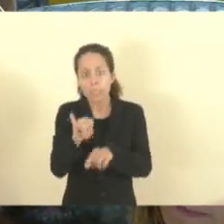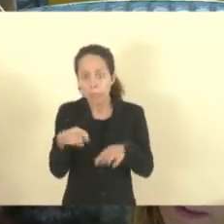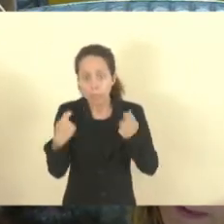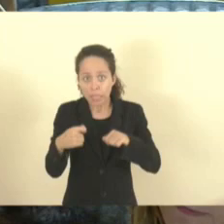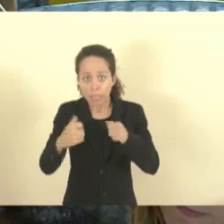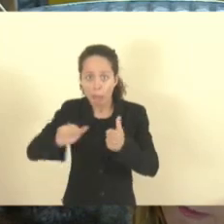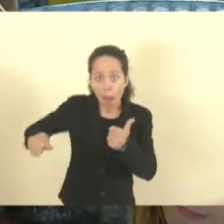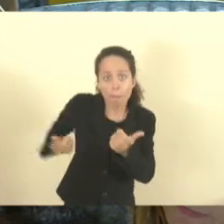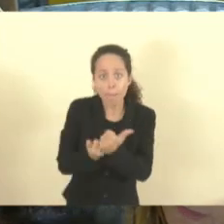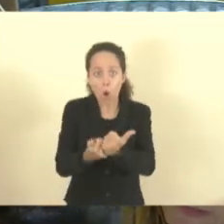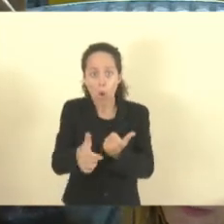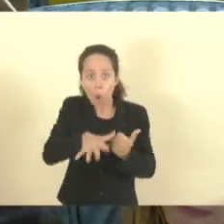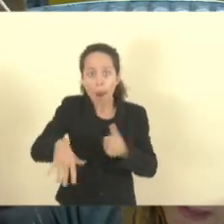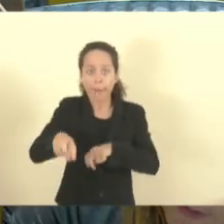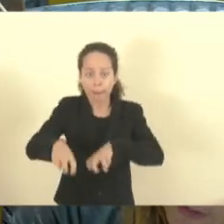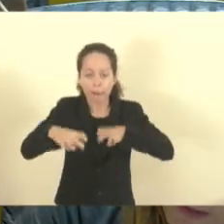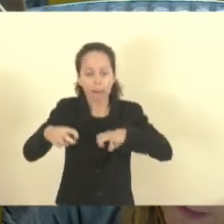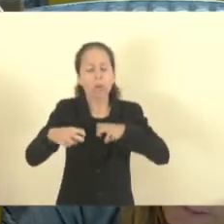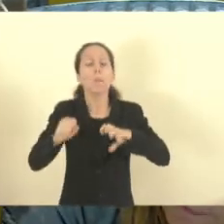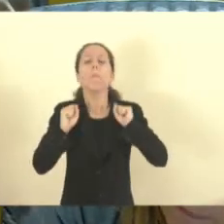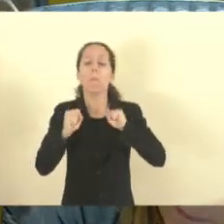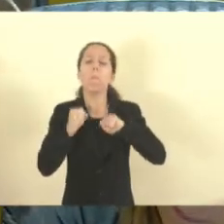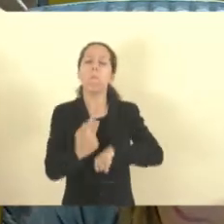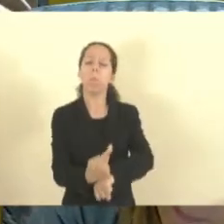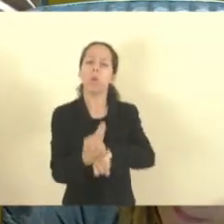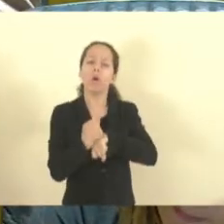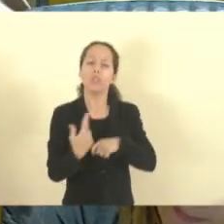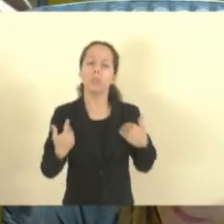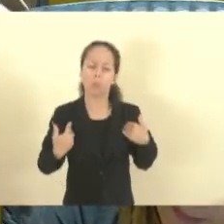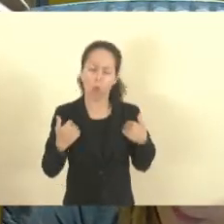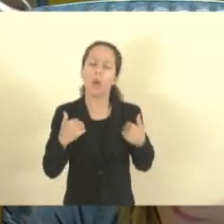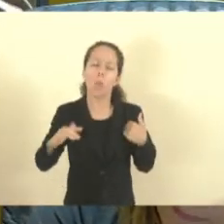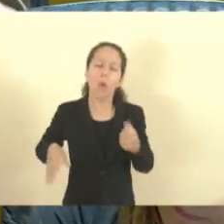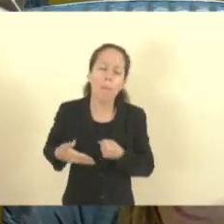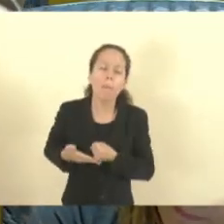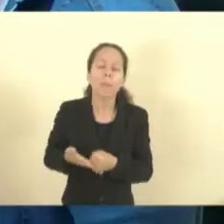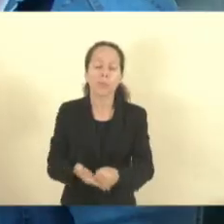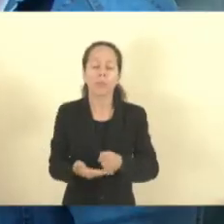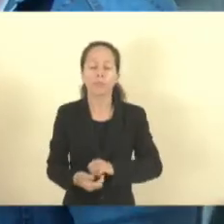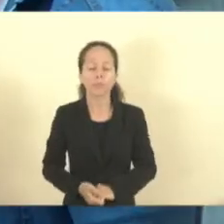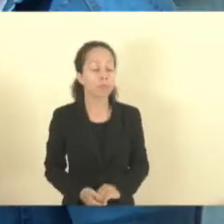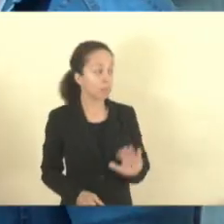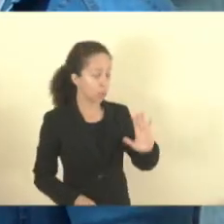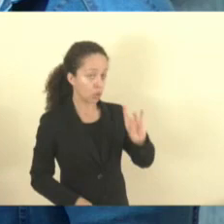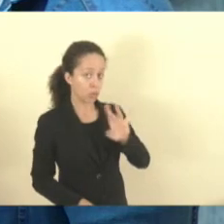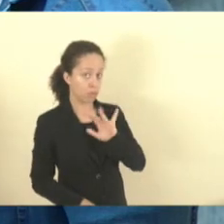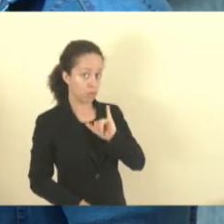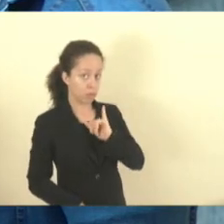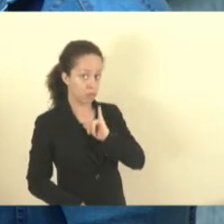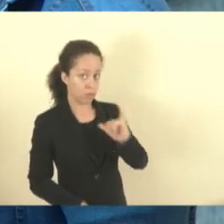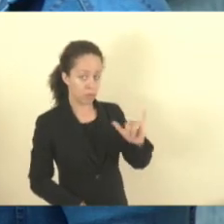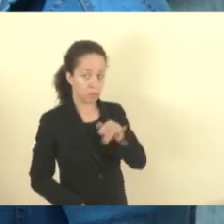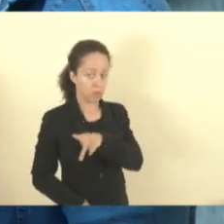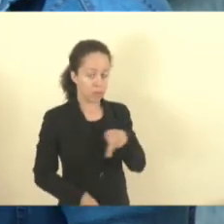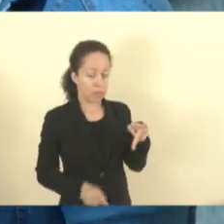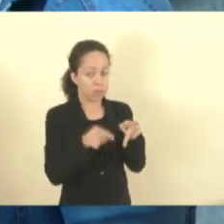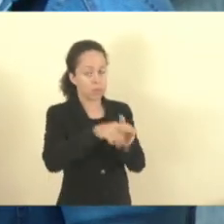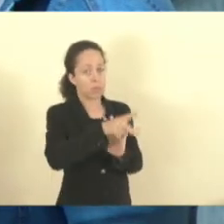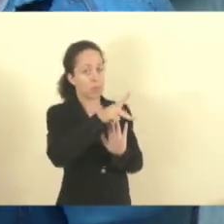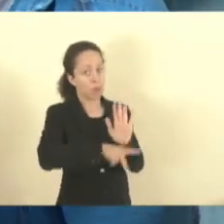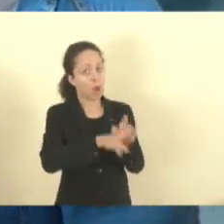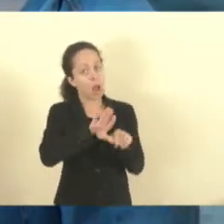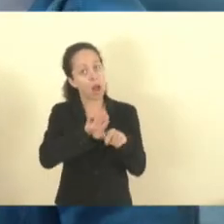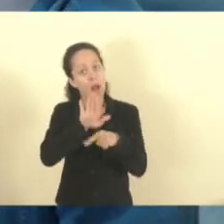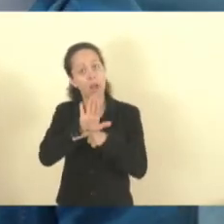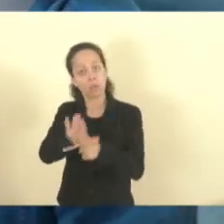agro. Senhor presidente, só para esclarecer, eu sei que já votamos pela ordem, mas é para esclarecer que é um projeto para fortalecer o produtor